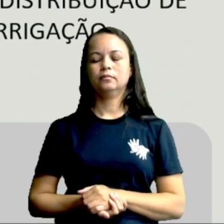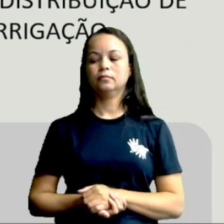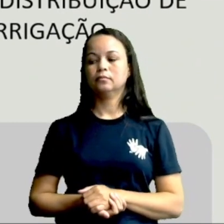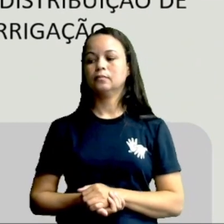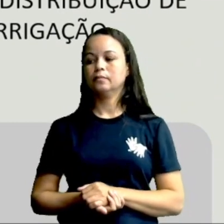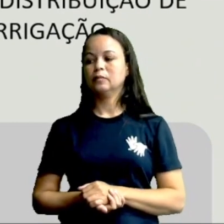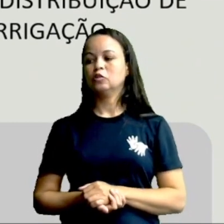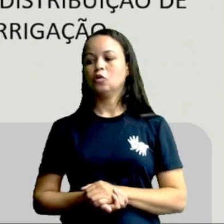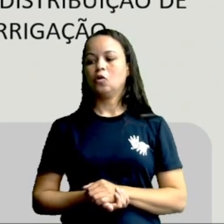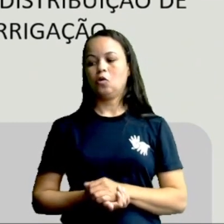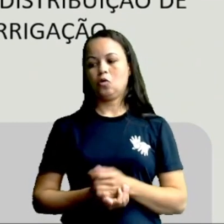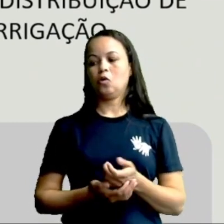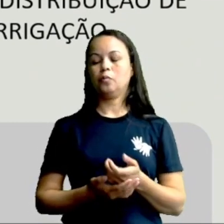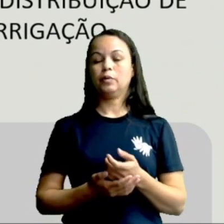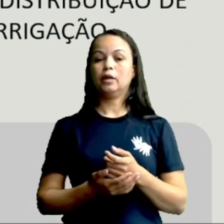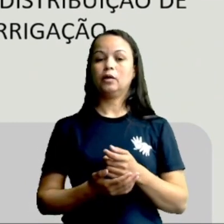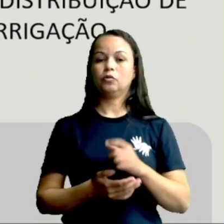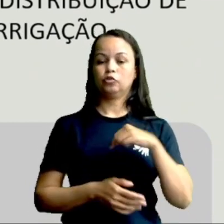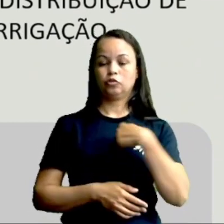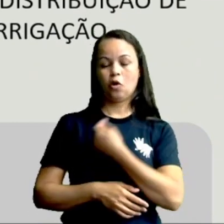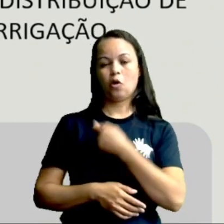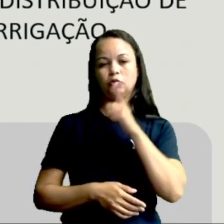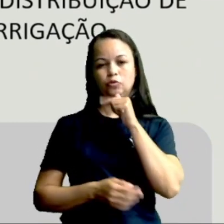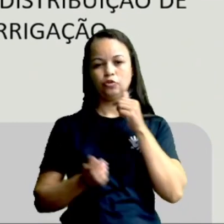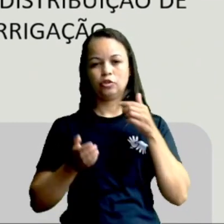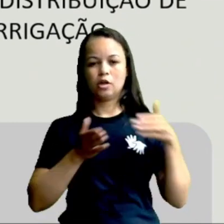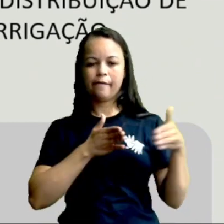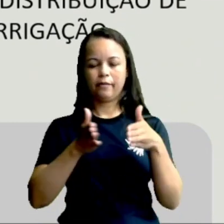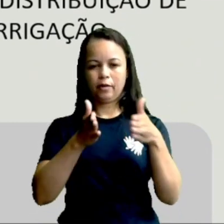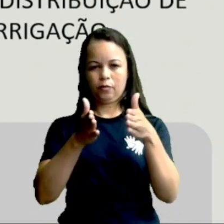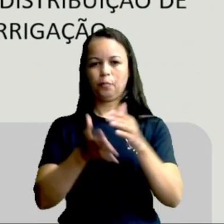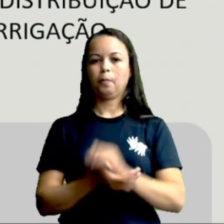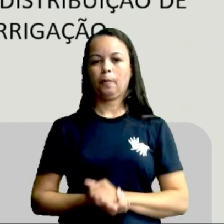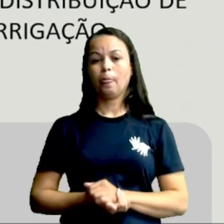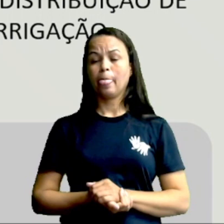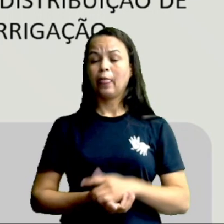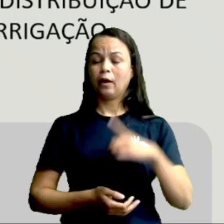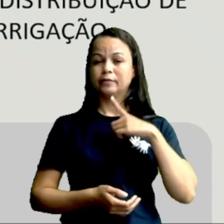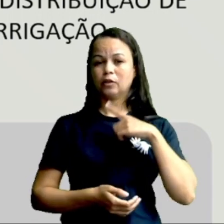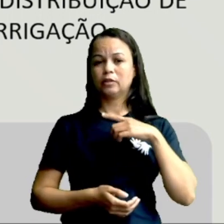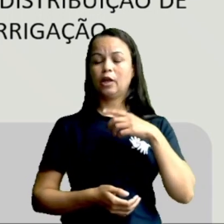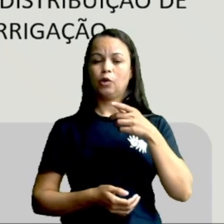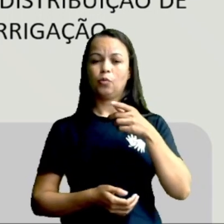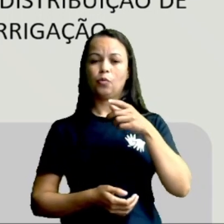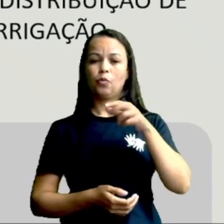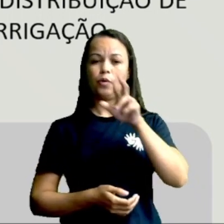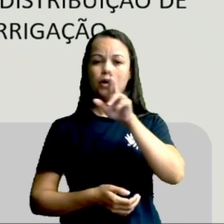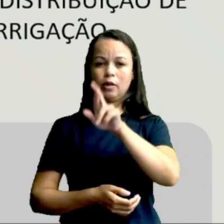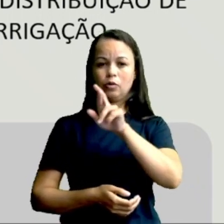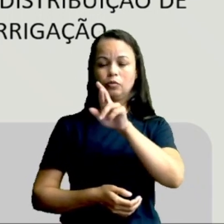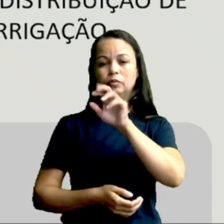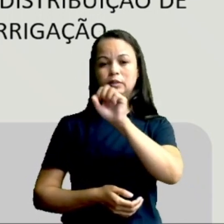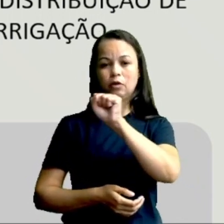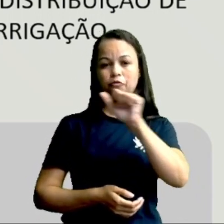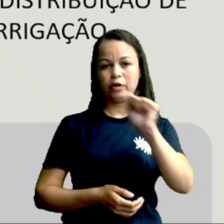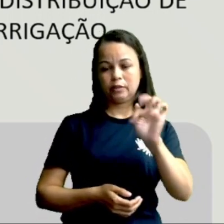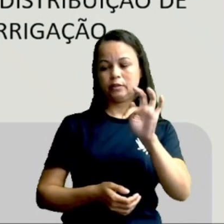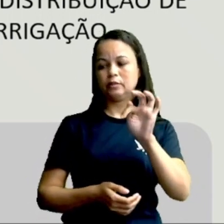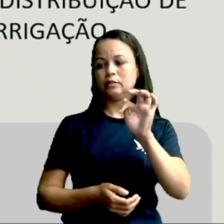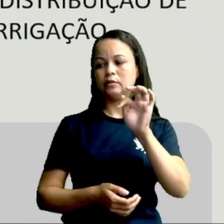Sobre a hidrografia, sobre os nossos rios. O Rio São Francisco, Capibaribe,